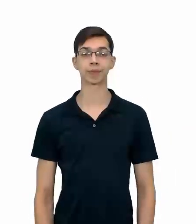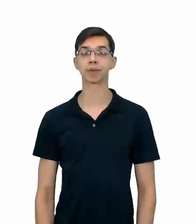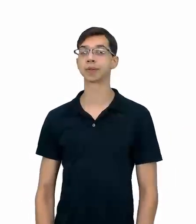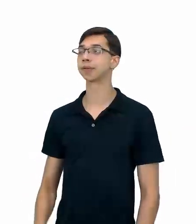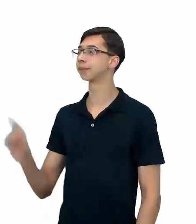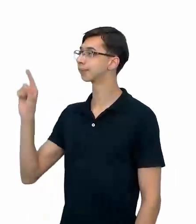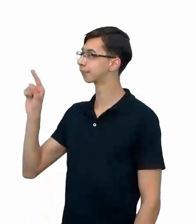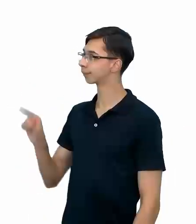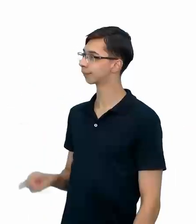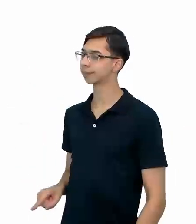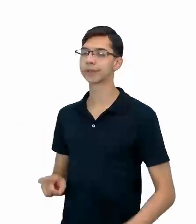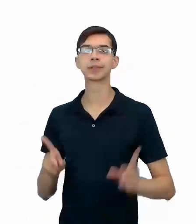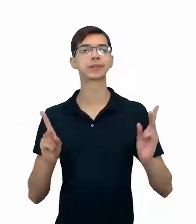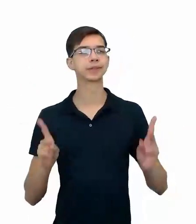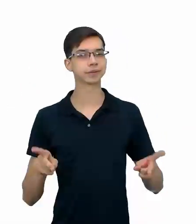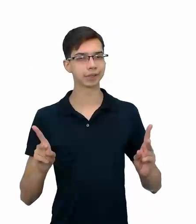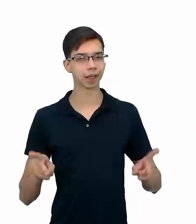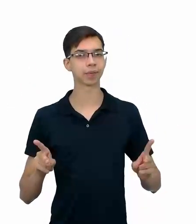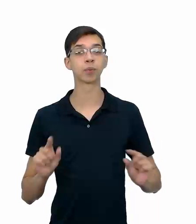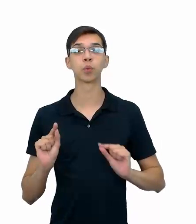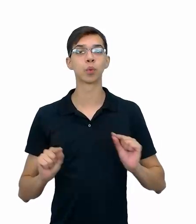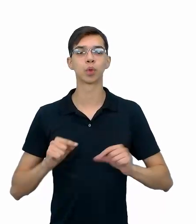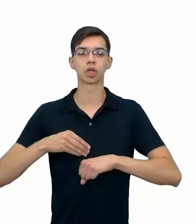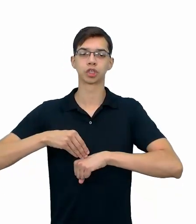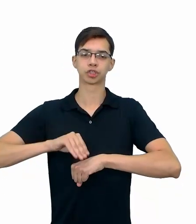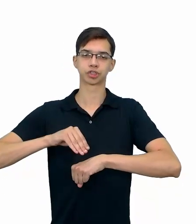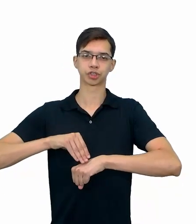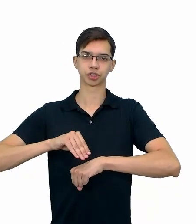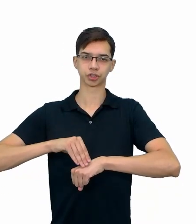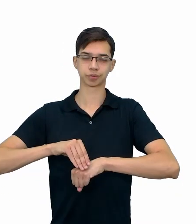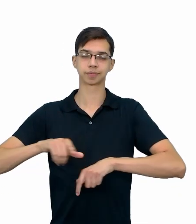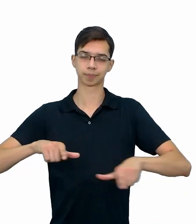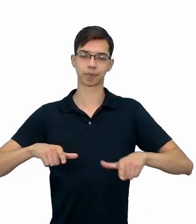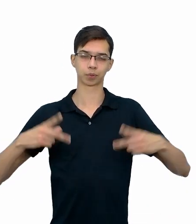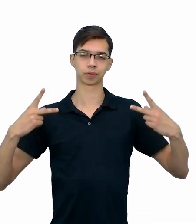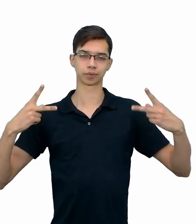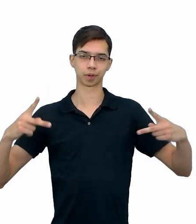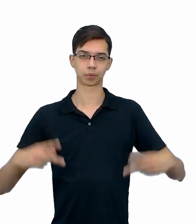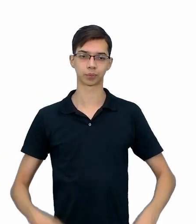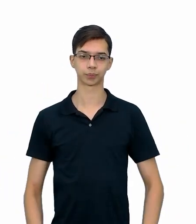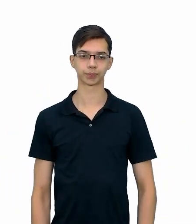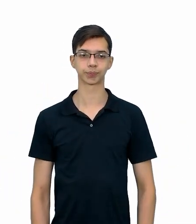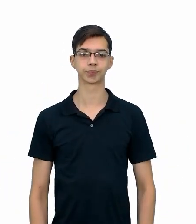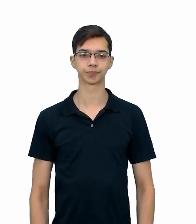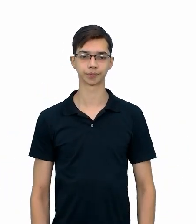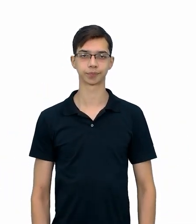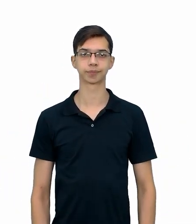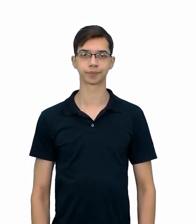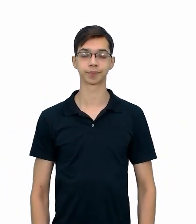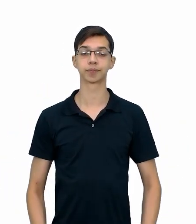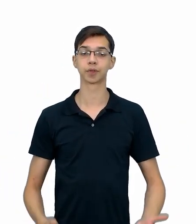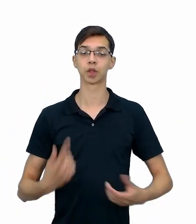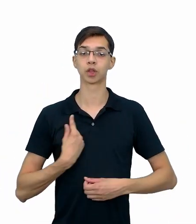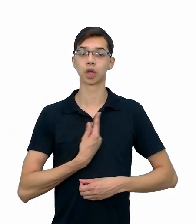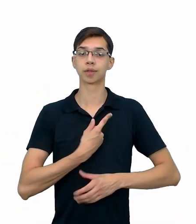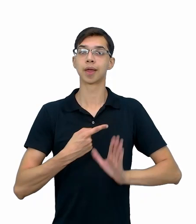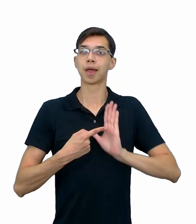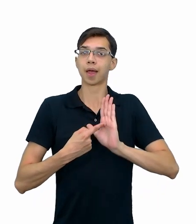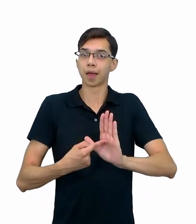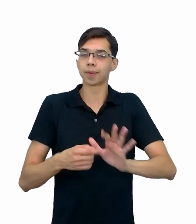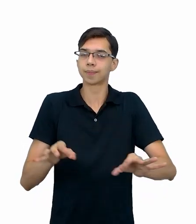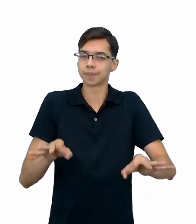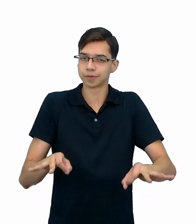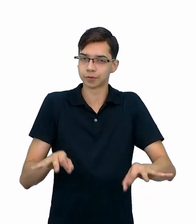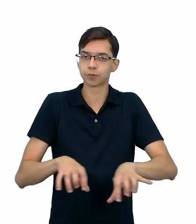tem, sempre, professor, lembrando que é como sugestão aí para o trabalho de vocês, né? Esse quadro que a gente apresenta, né, aqui na